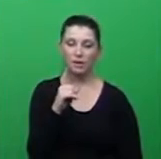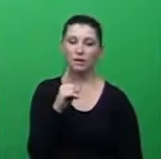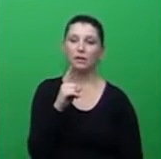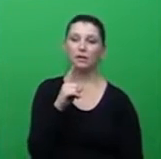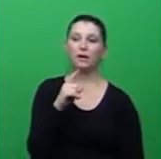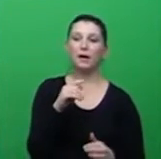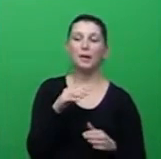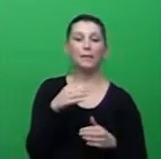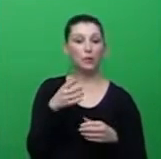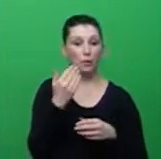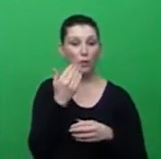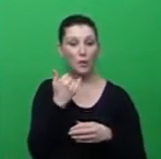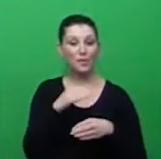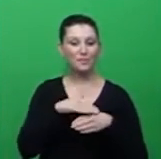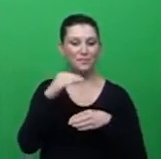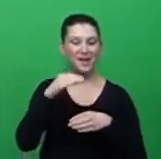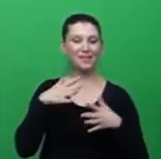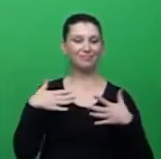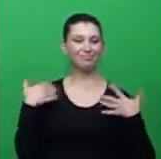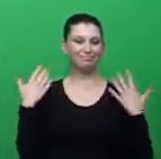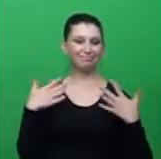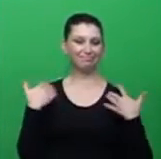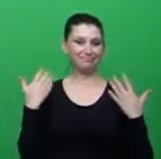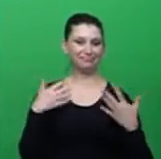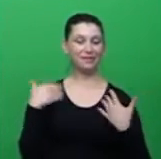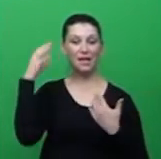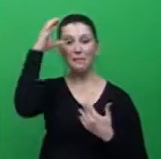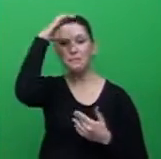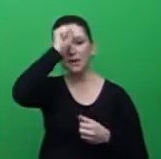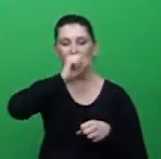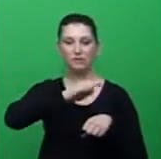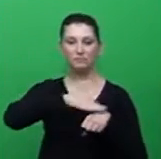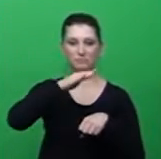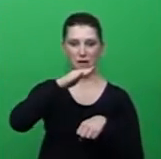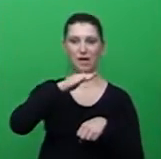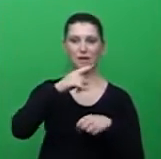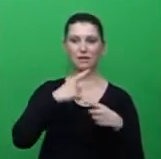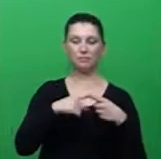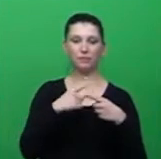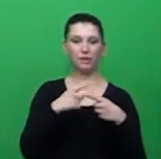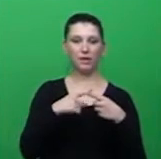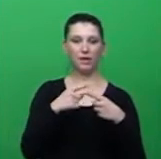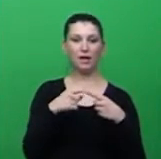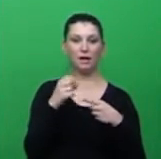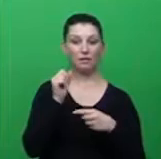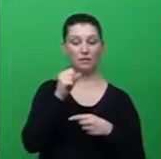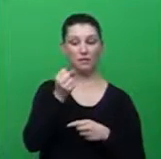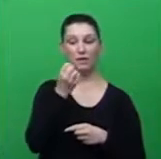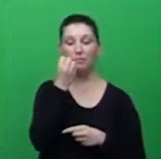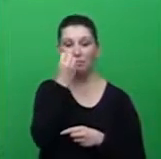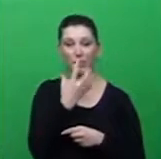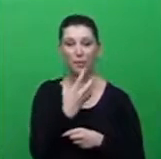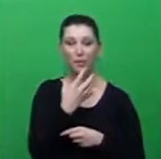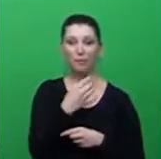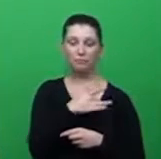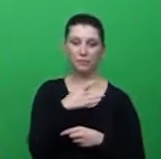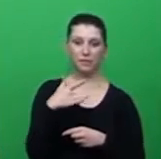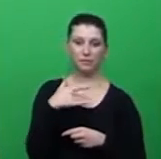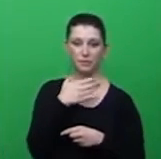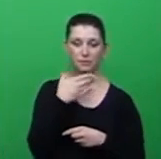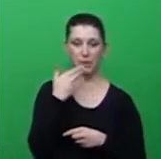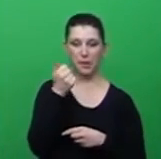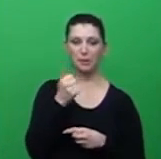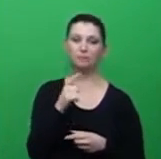mais animada, vereador Melo. Ela tem uma aprendizagem muito mais profunda e acesso ao conhecimento. Então, a gente traz esses